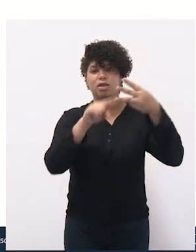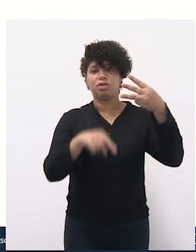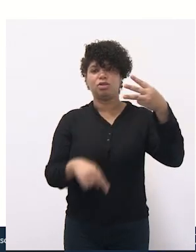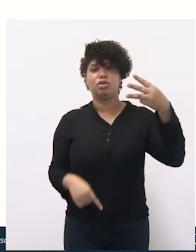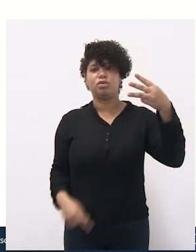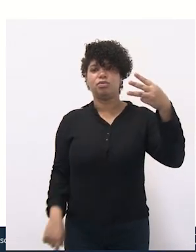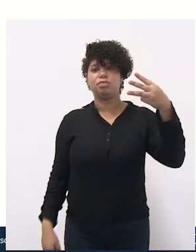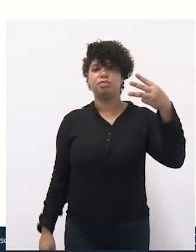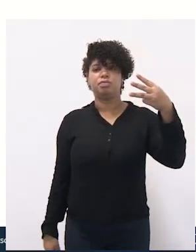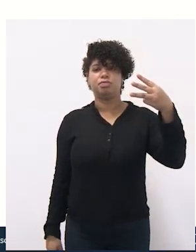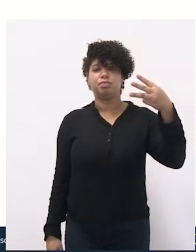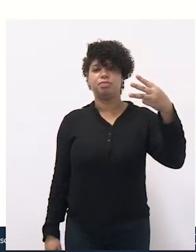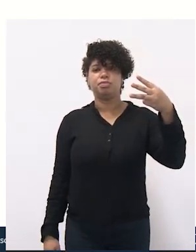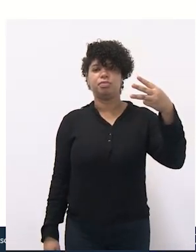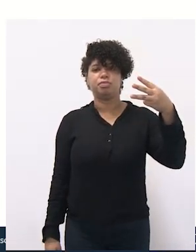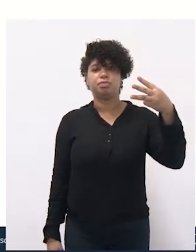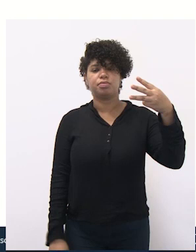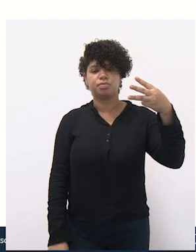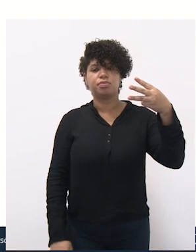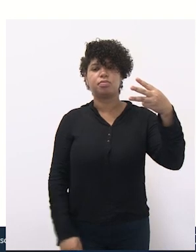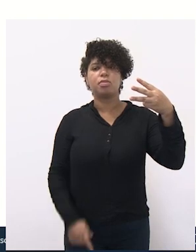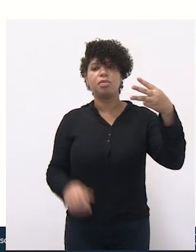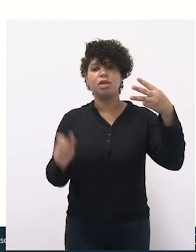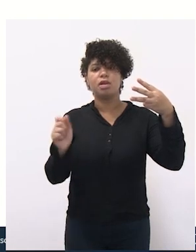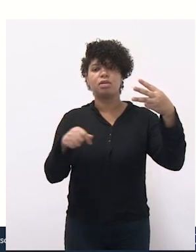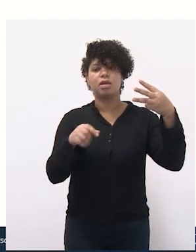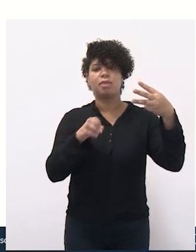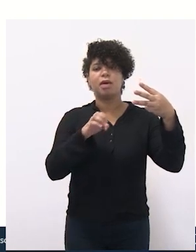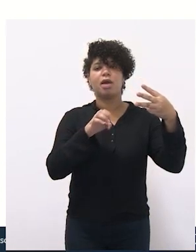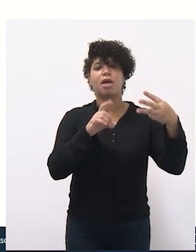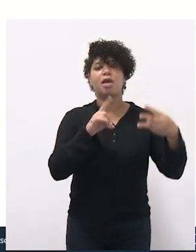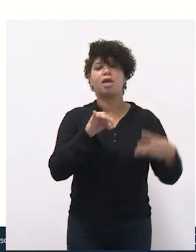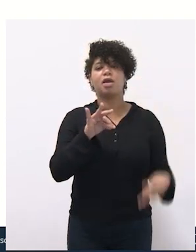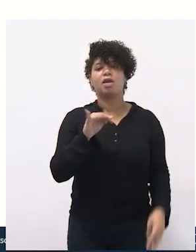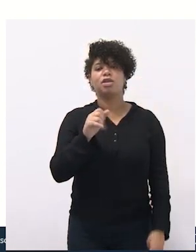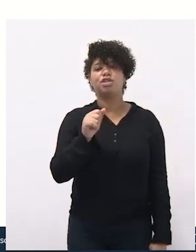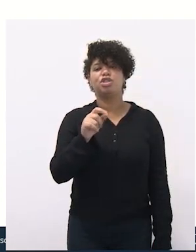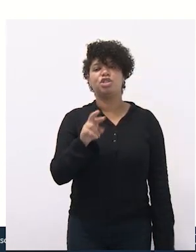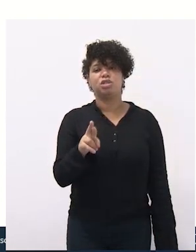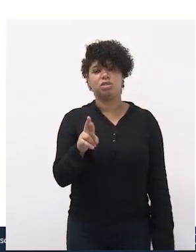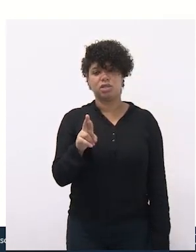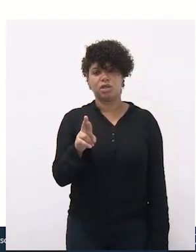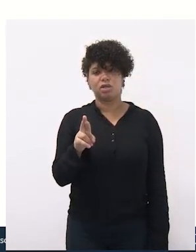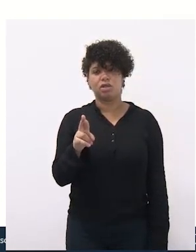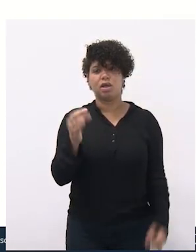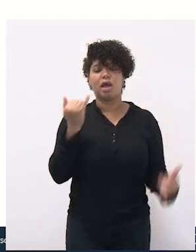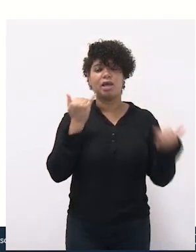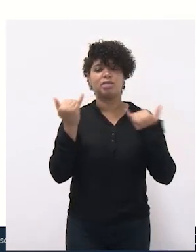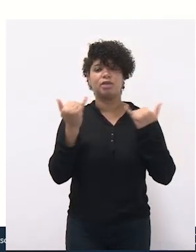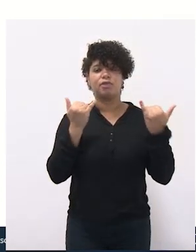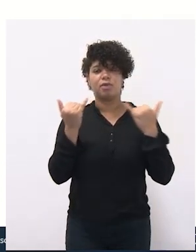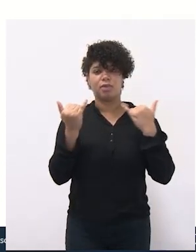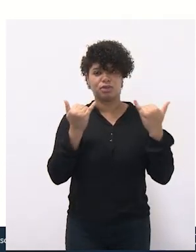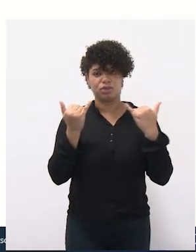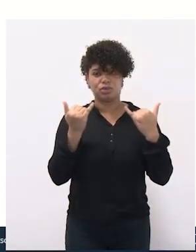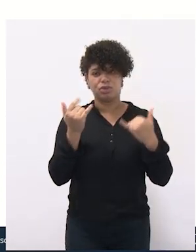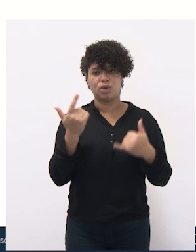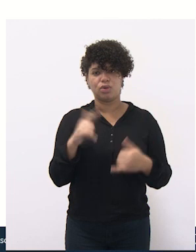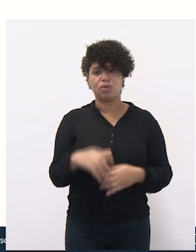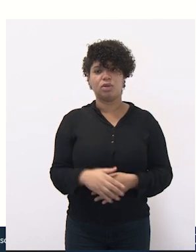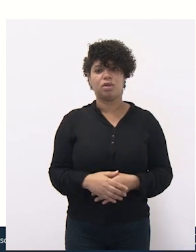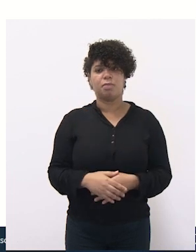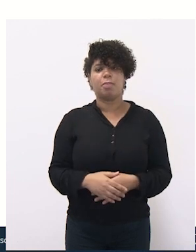de novo, você pode editar, né, as informações do seu Classroom. Quando você